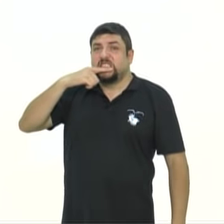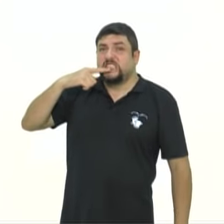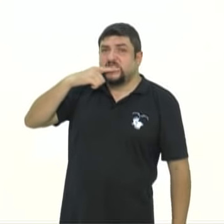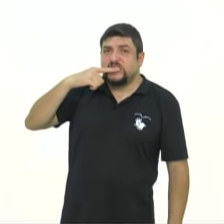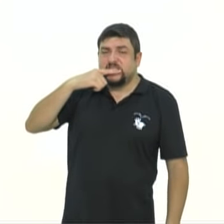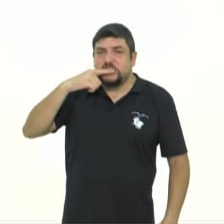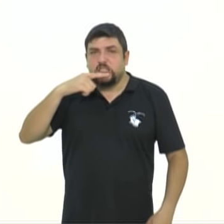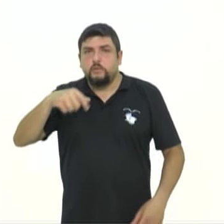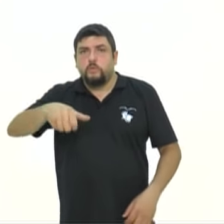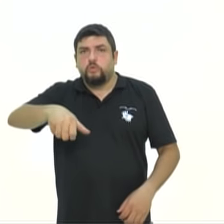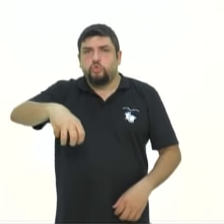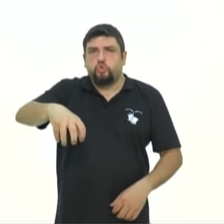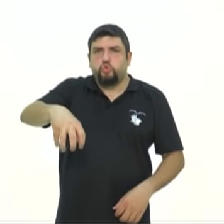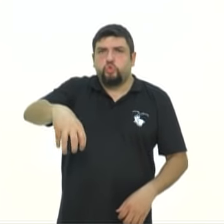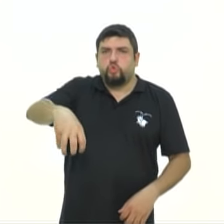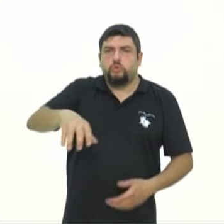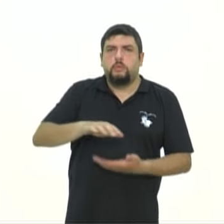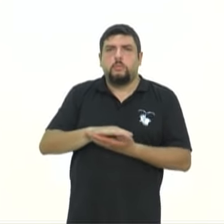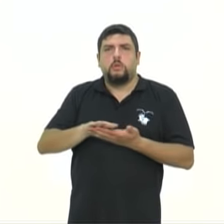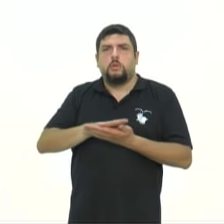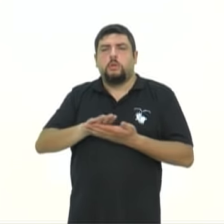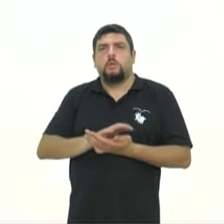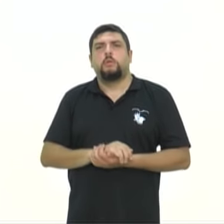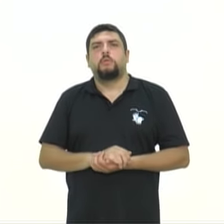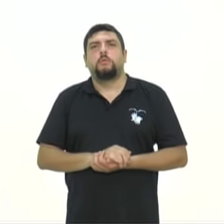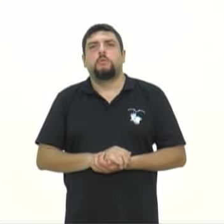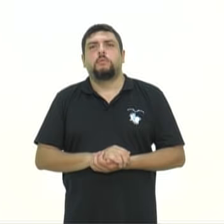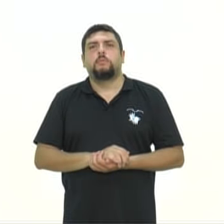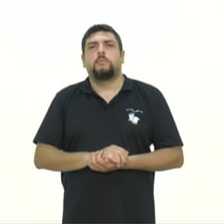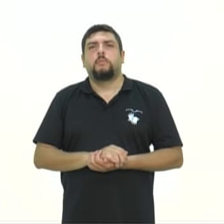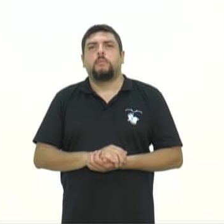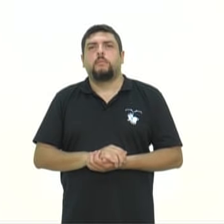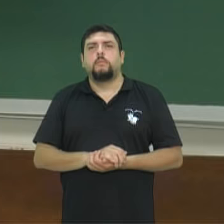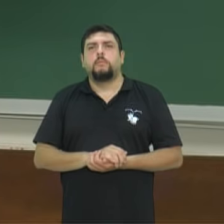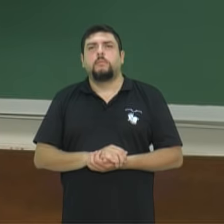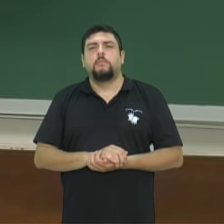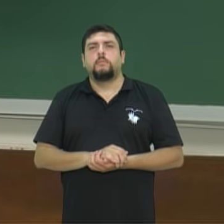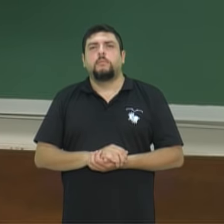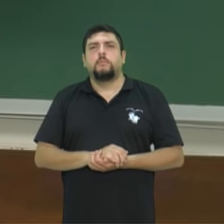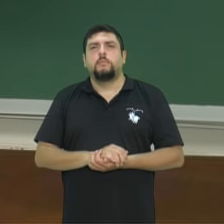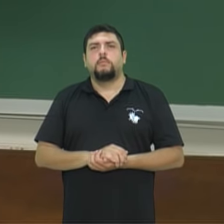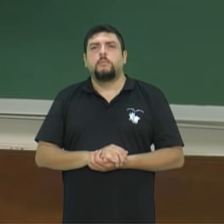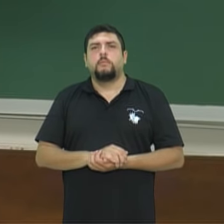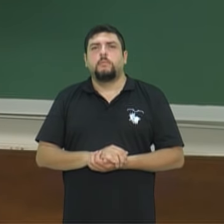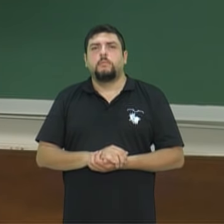Escova. Aí vocês têm ali a ilustração, ok?